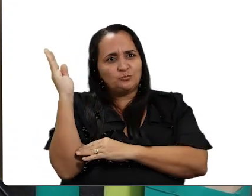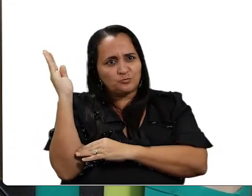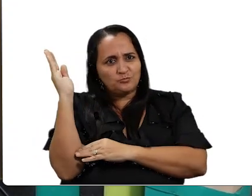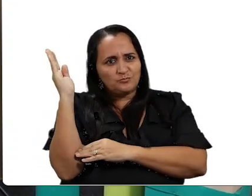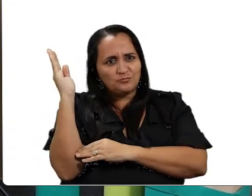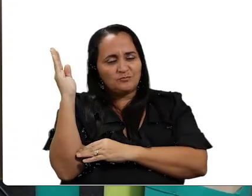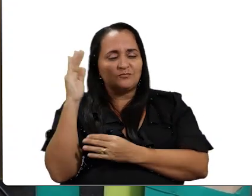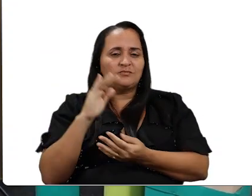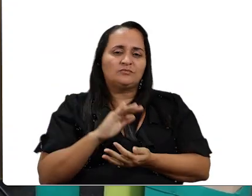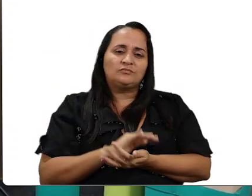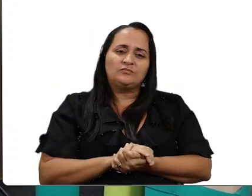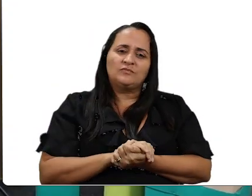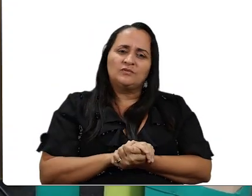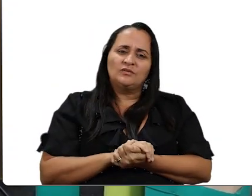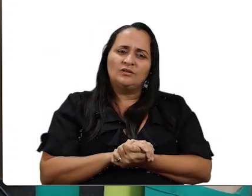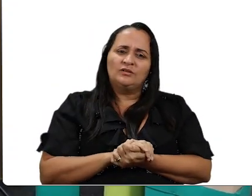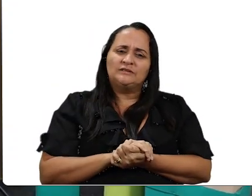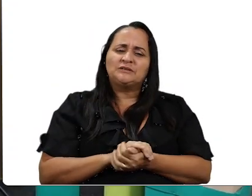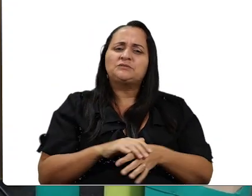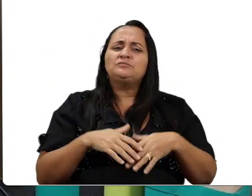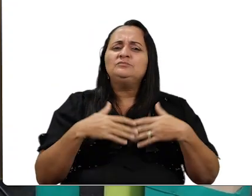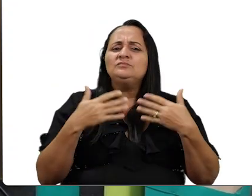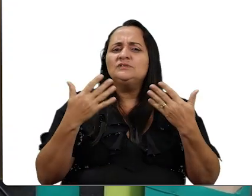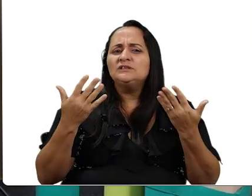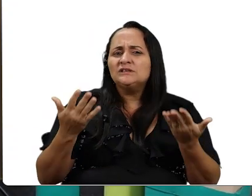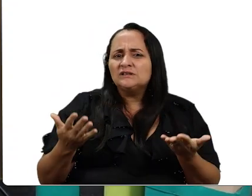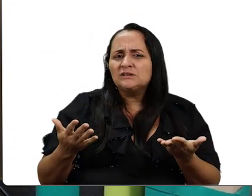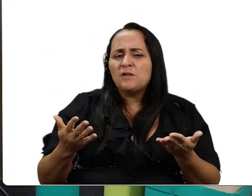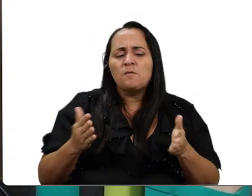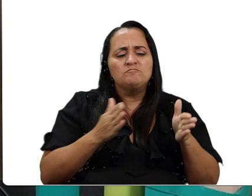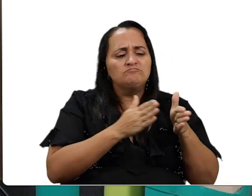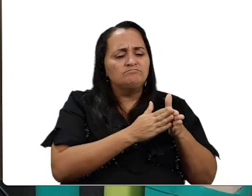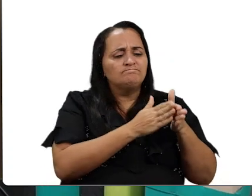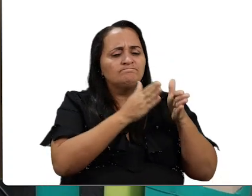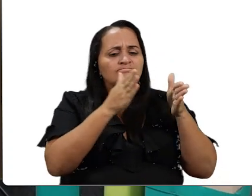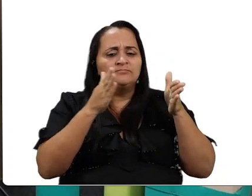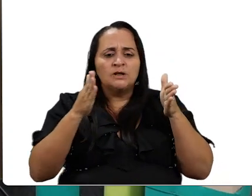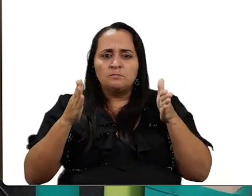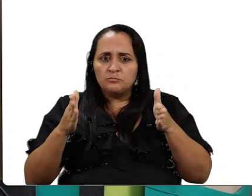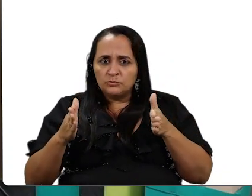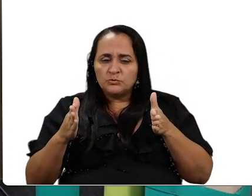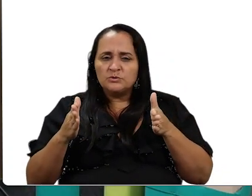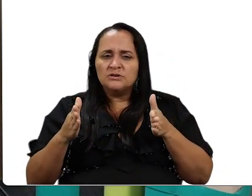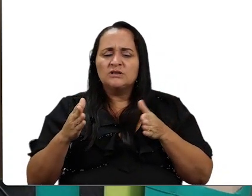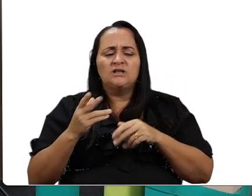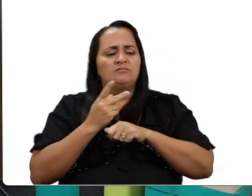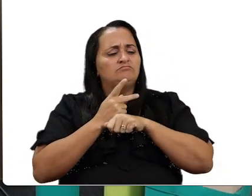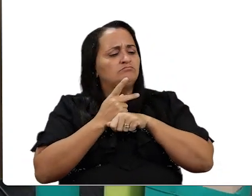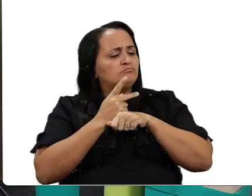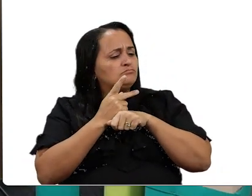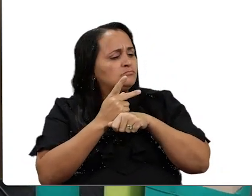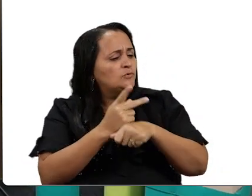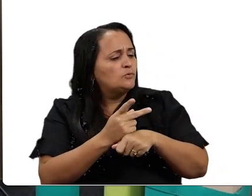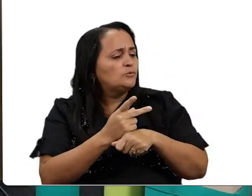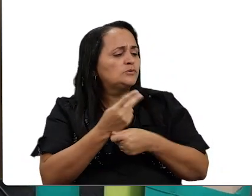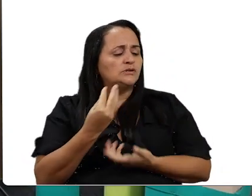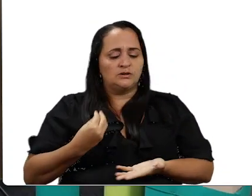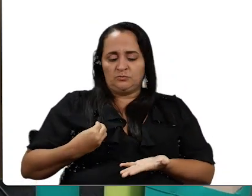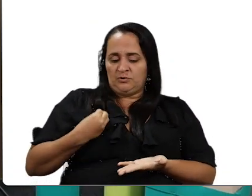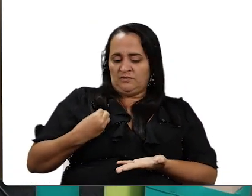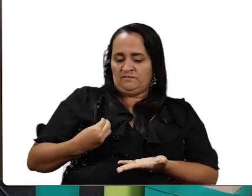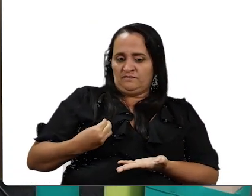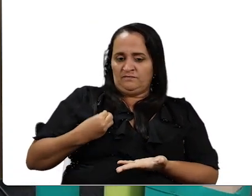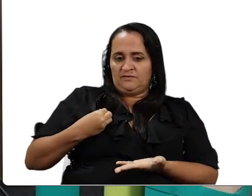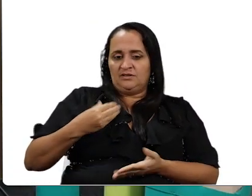história começa na busca desses animais por uma vida melhor. Afinal de contas,